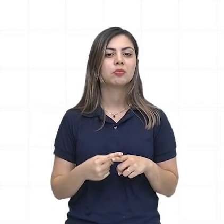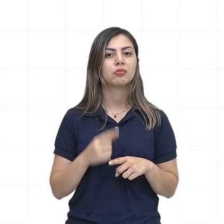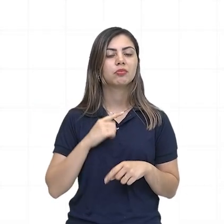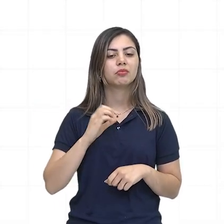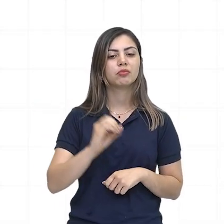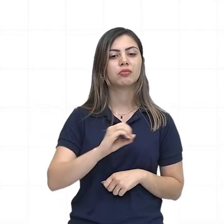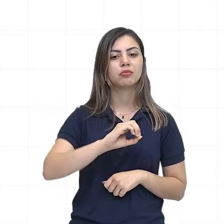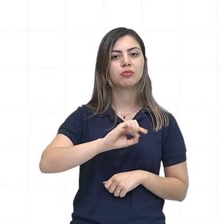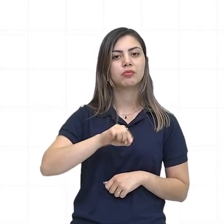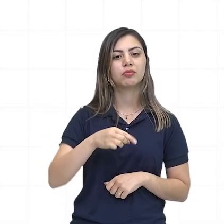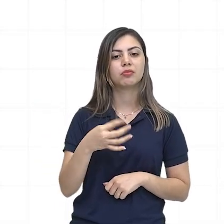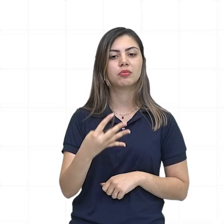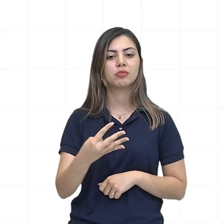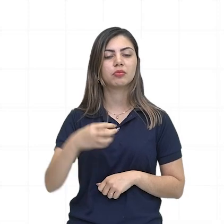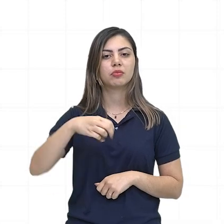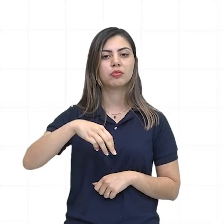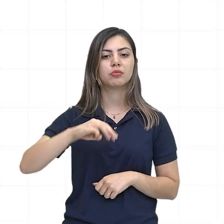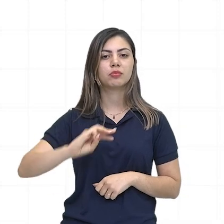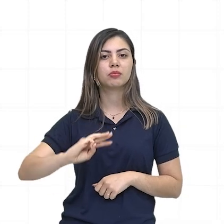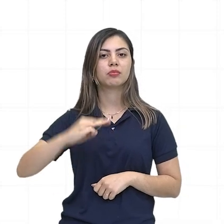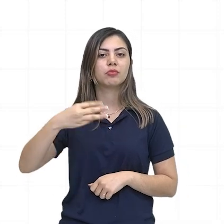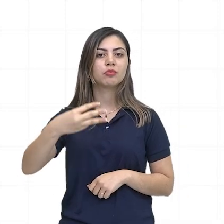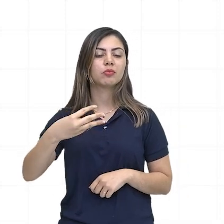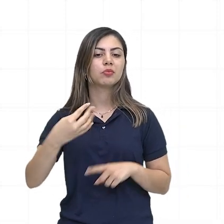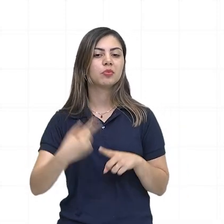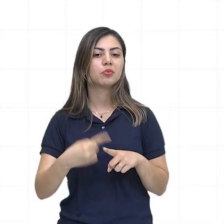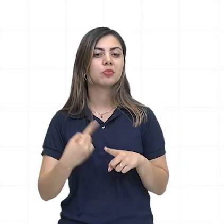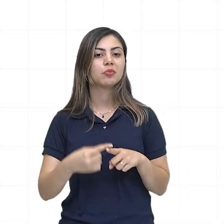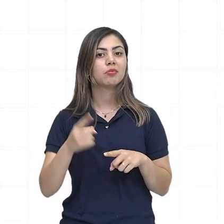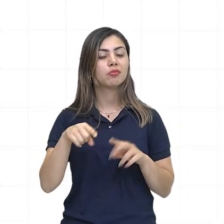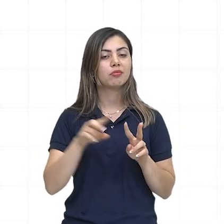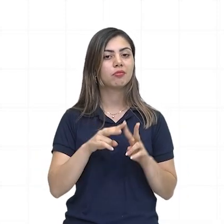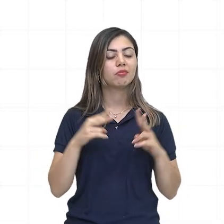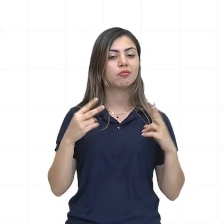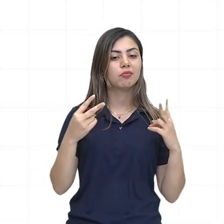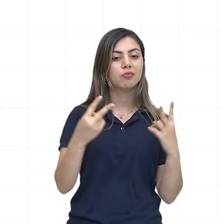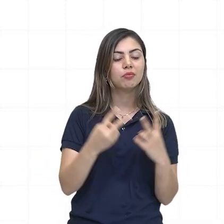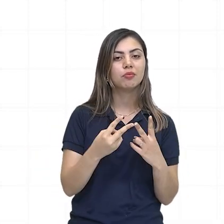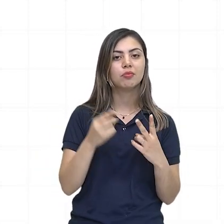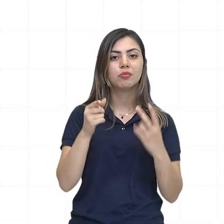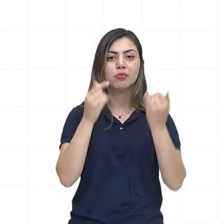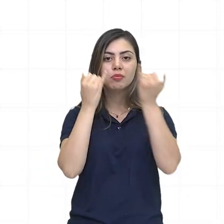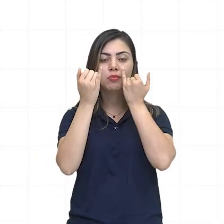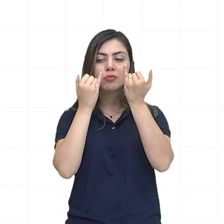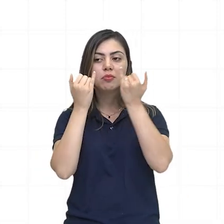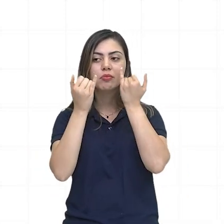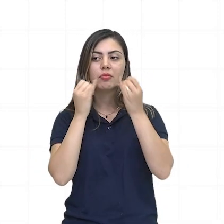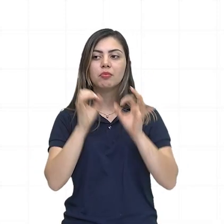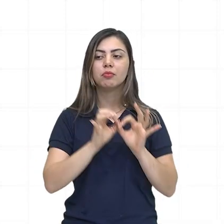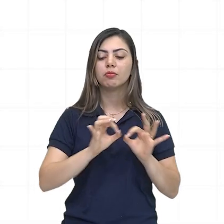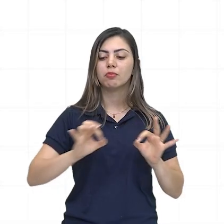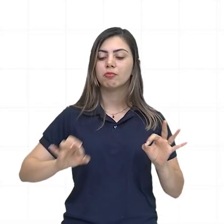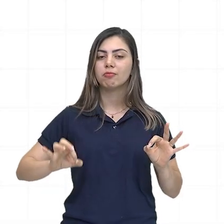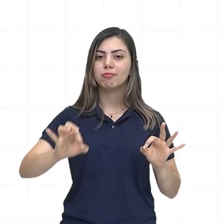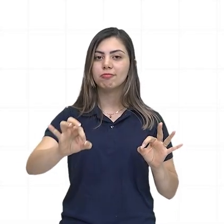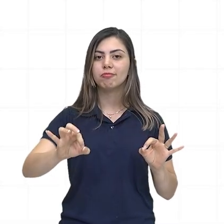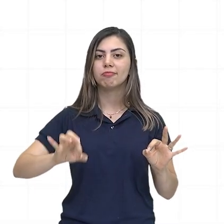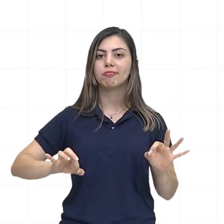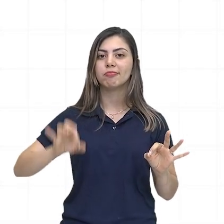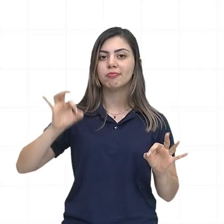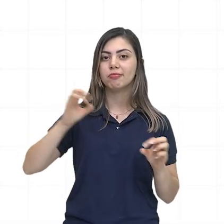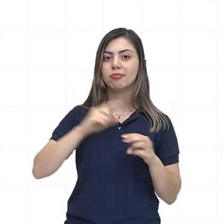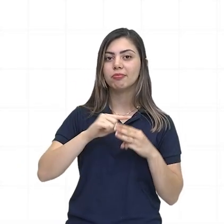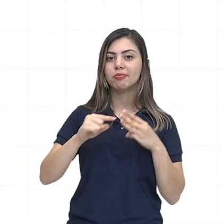cubo? Porque eu estou diante de um volume, e esse volume ele tem 3 dimensões. Então, vai